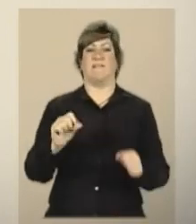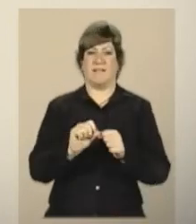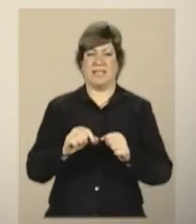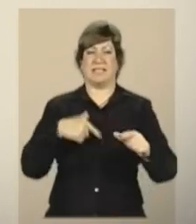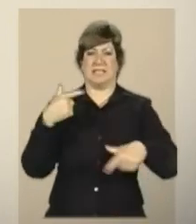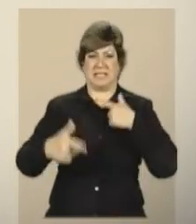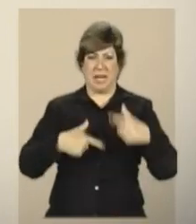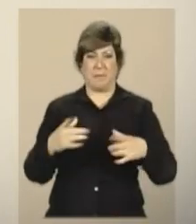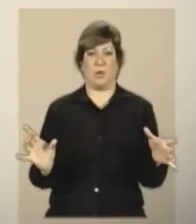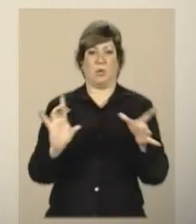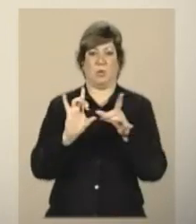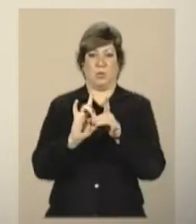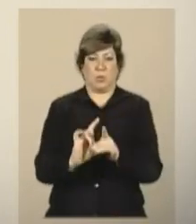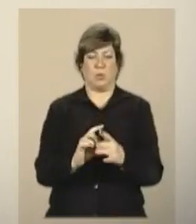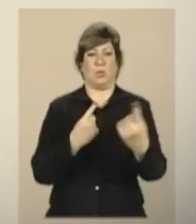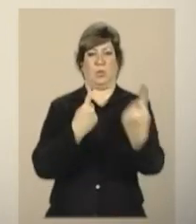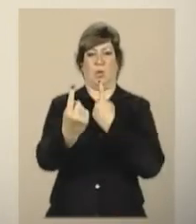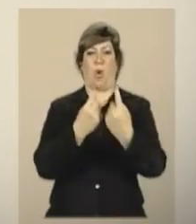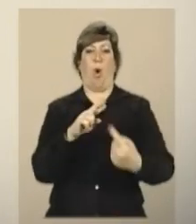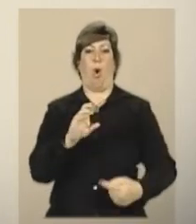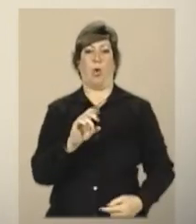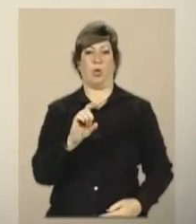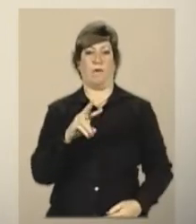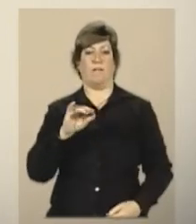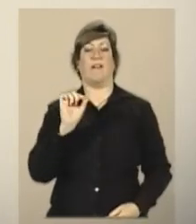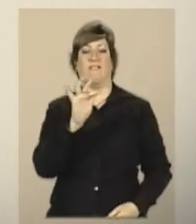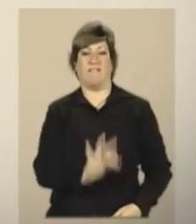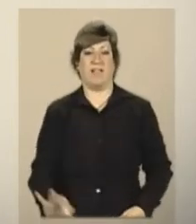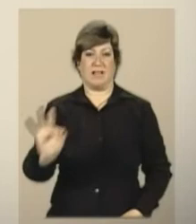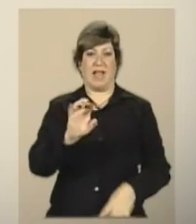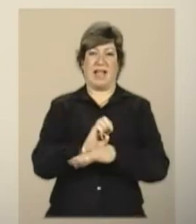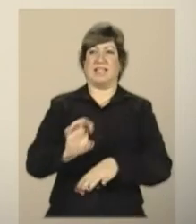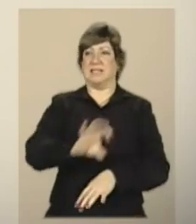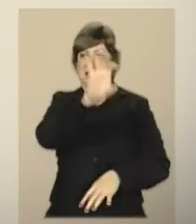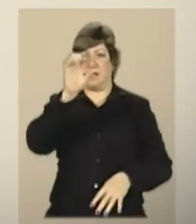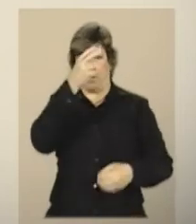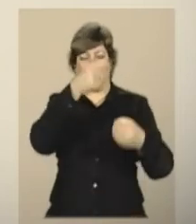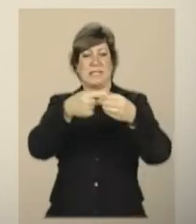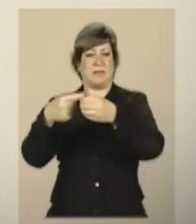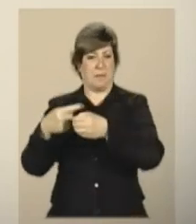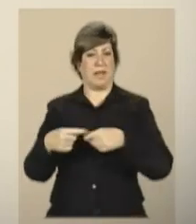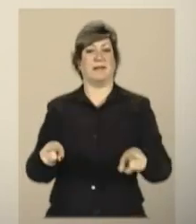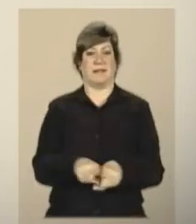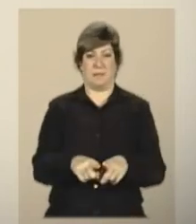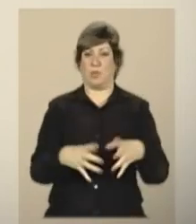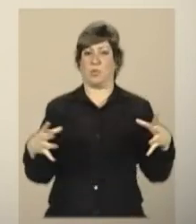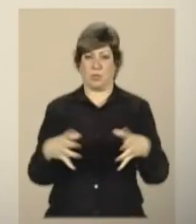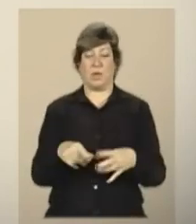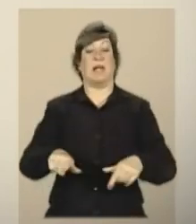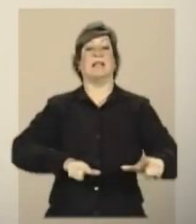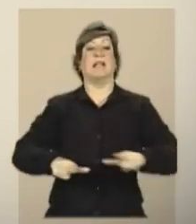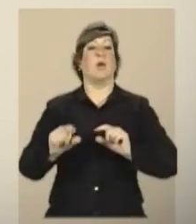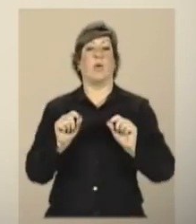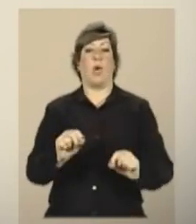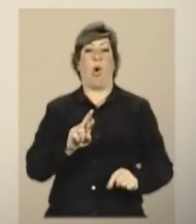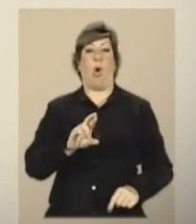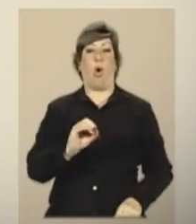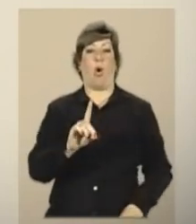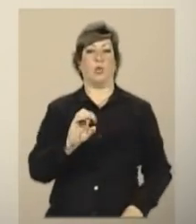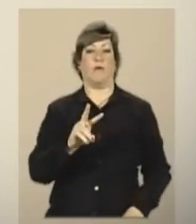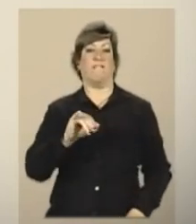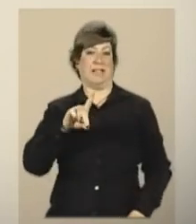uma operação integrada nas rodovias federais estaduais e municipais é a operação